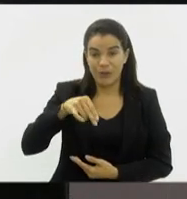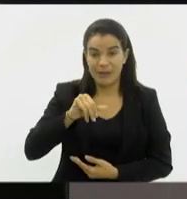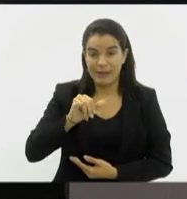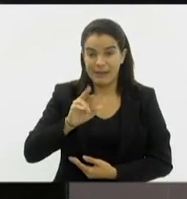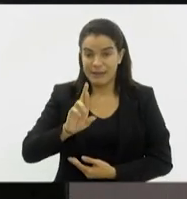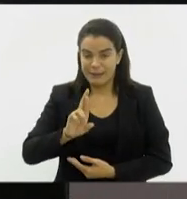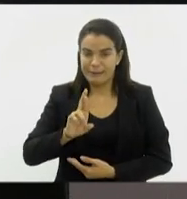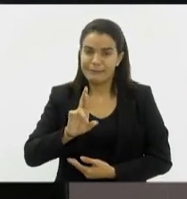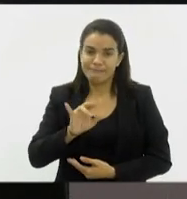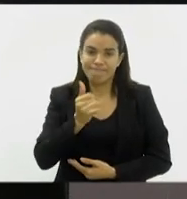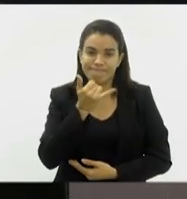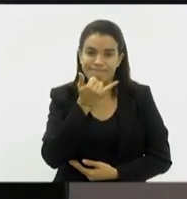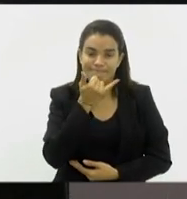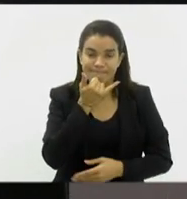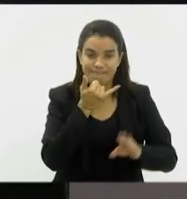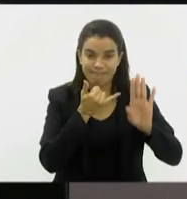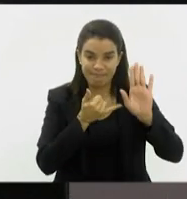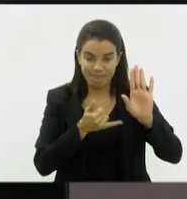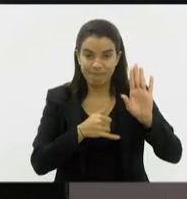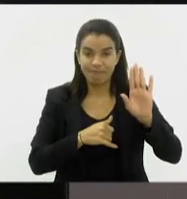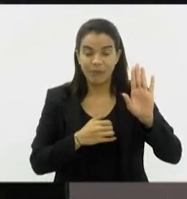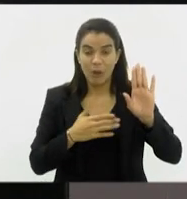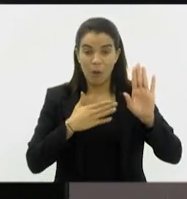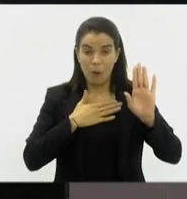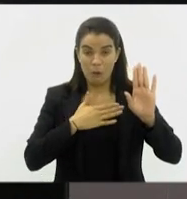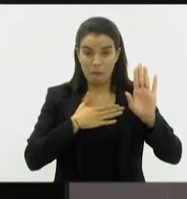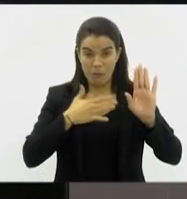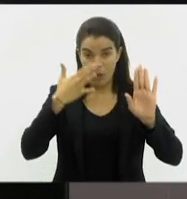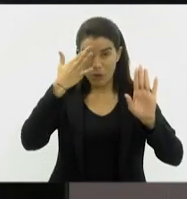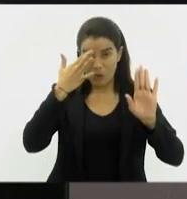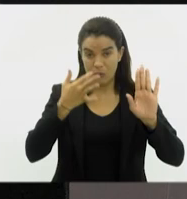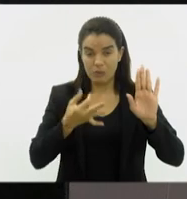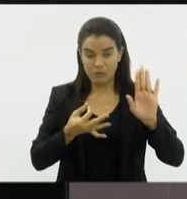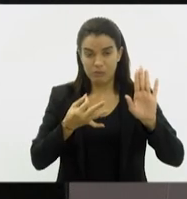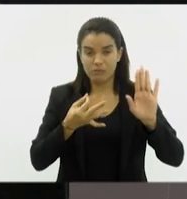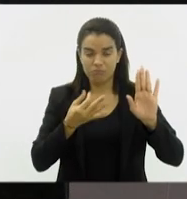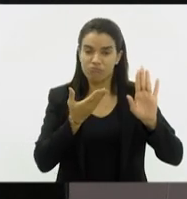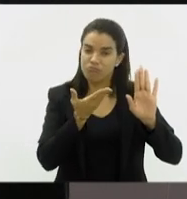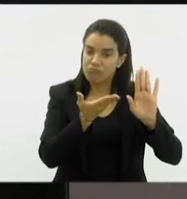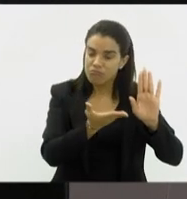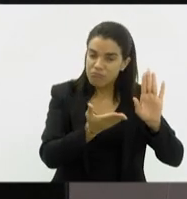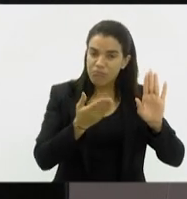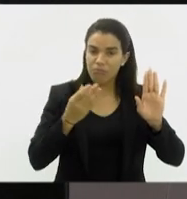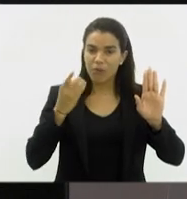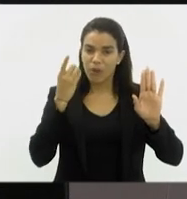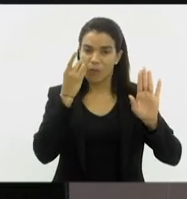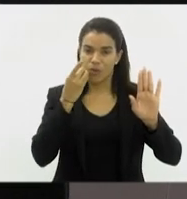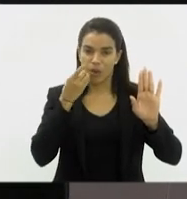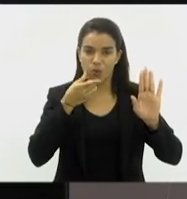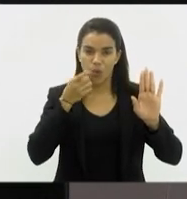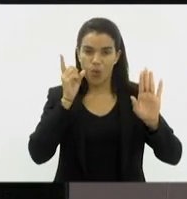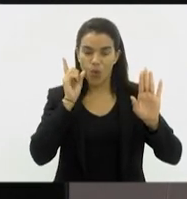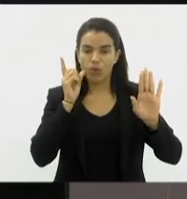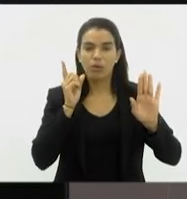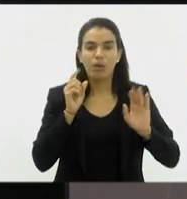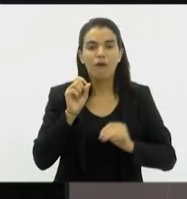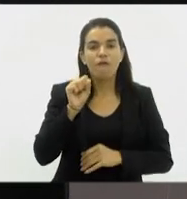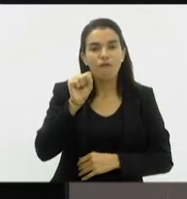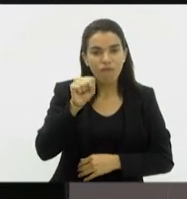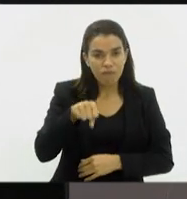dois reparos né ao meu juízo o que vossa excelência apresentou ontem foi sim um